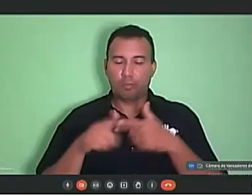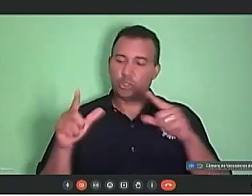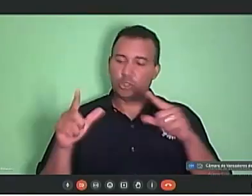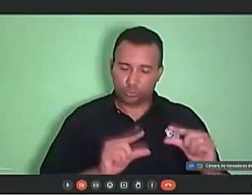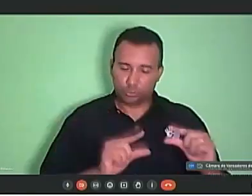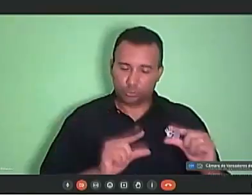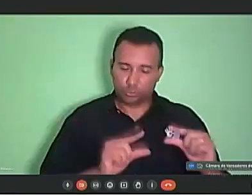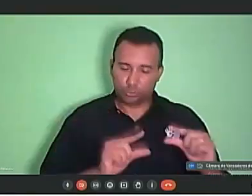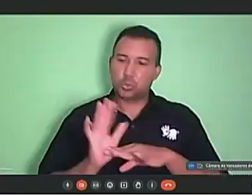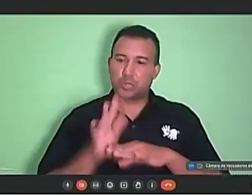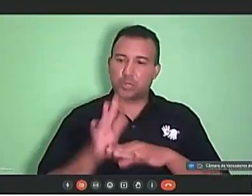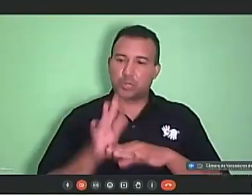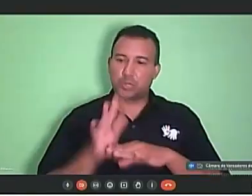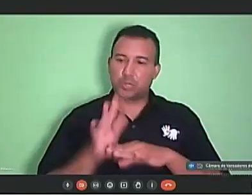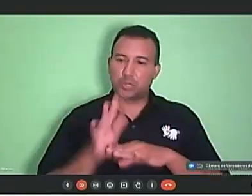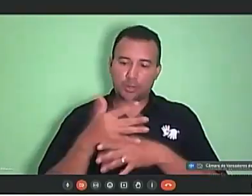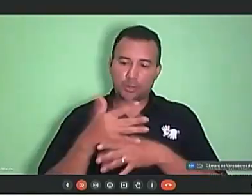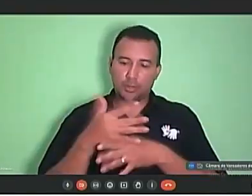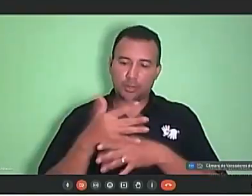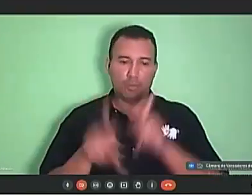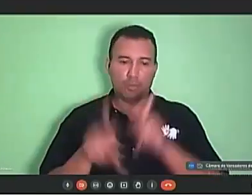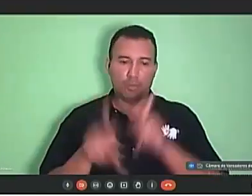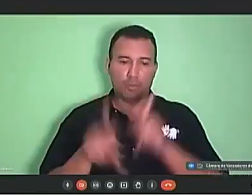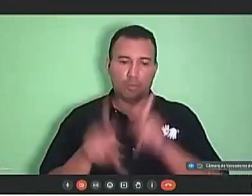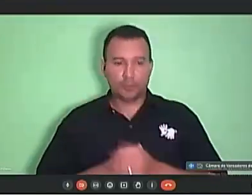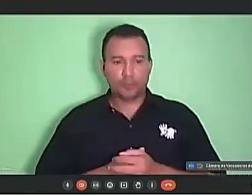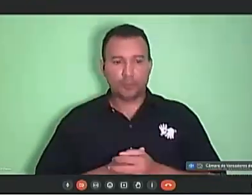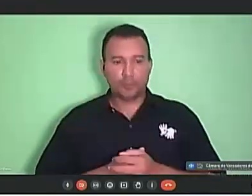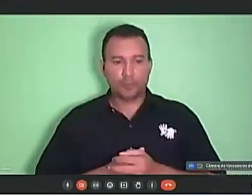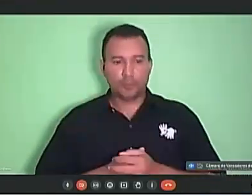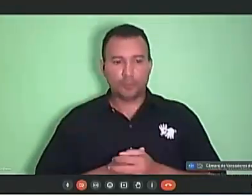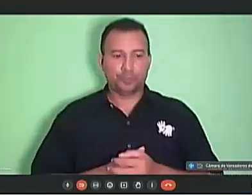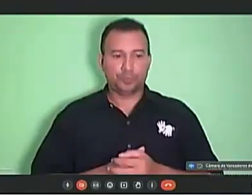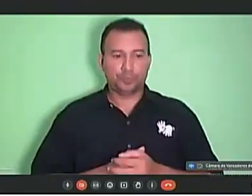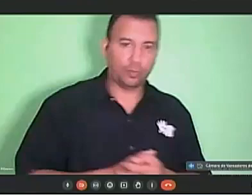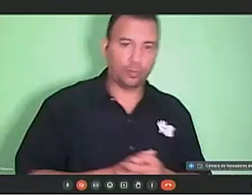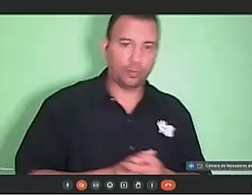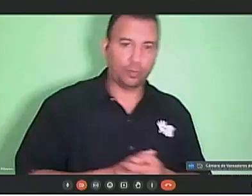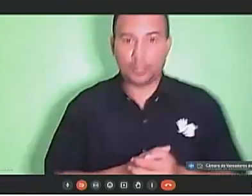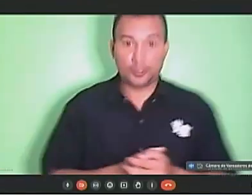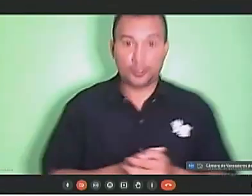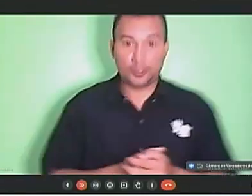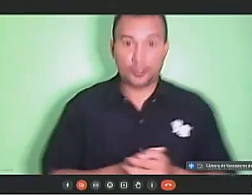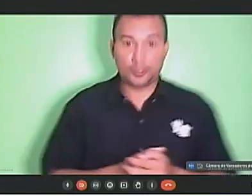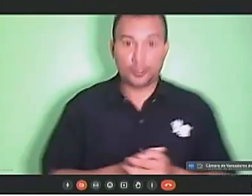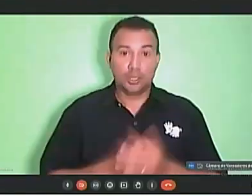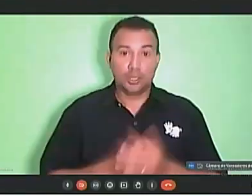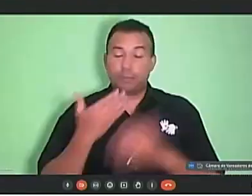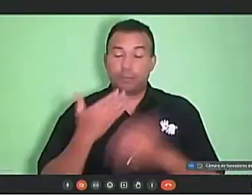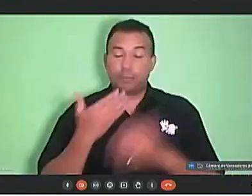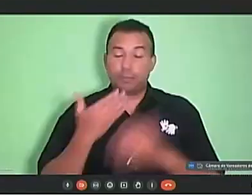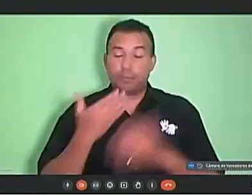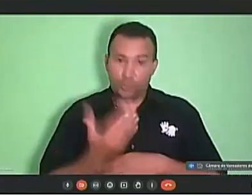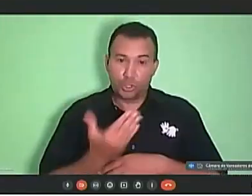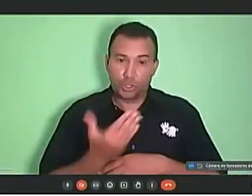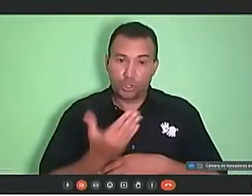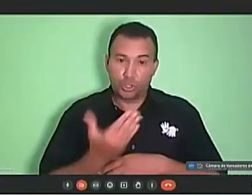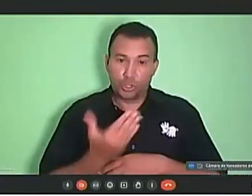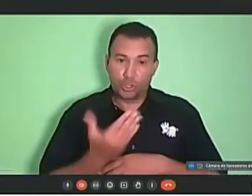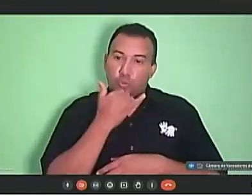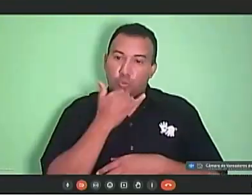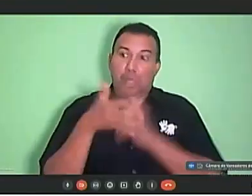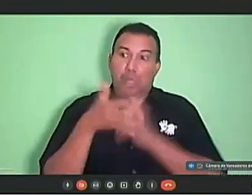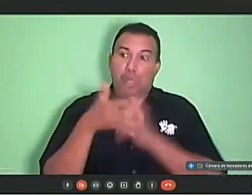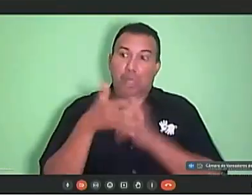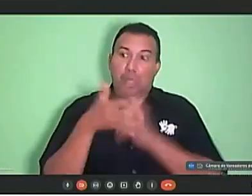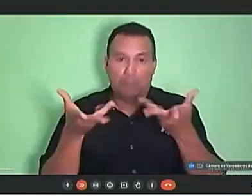população. Eu venho de antemão pedir desculpas, porque não sou orador, com certeza, e eu